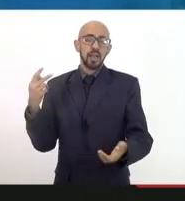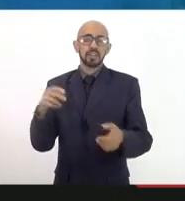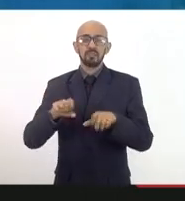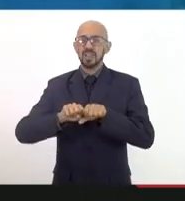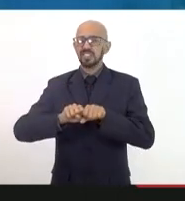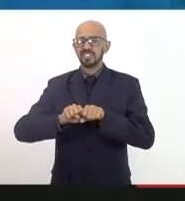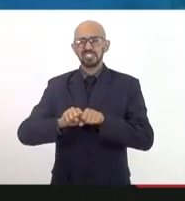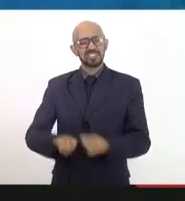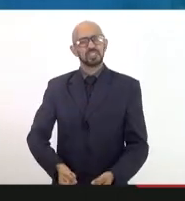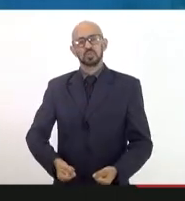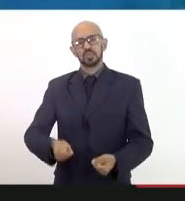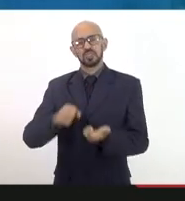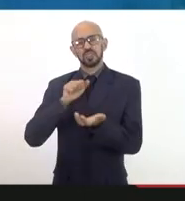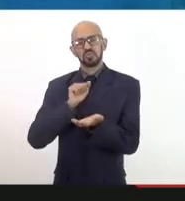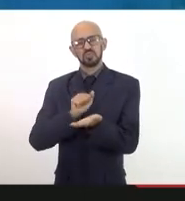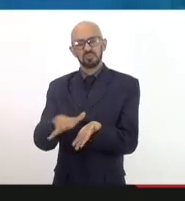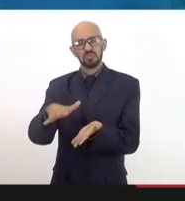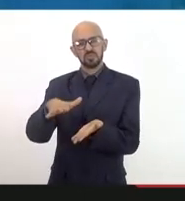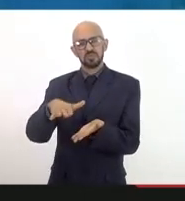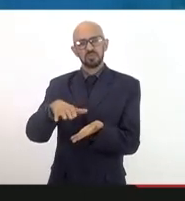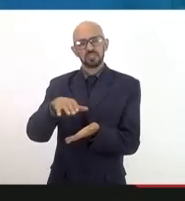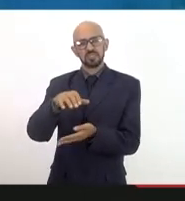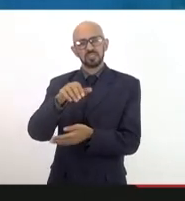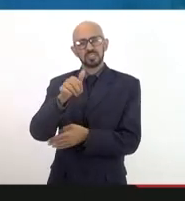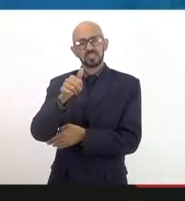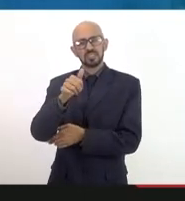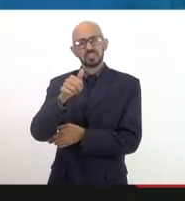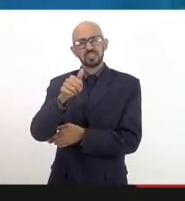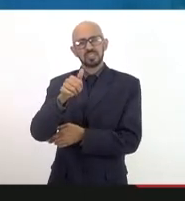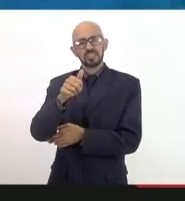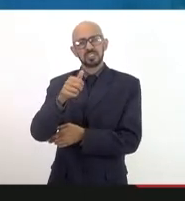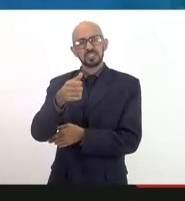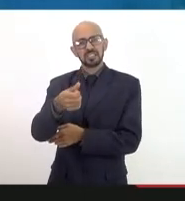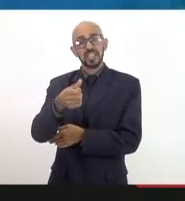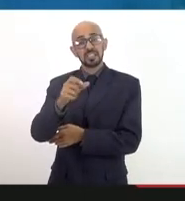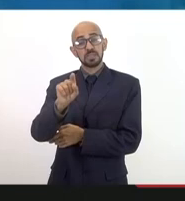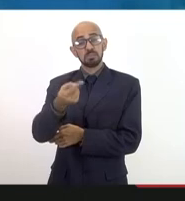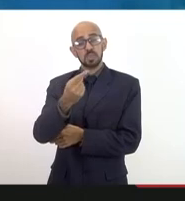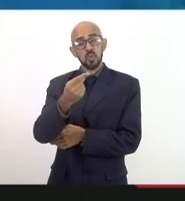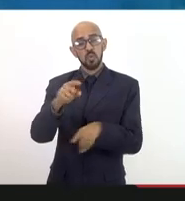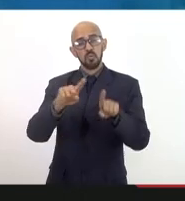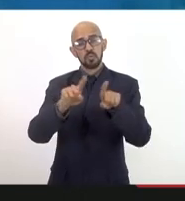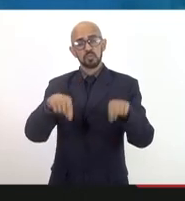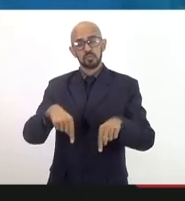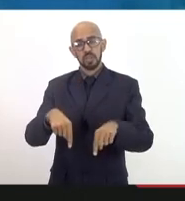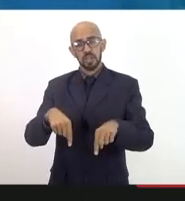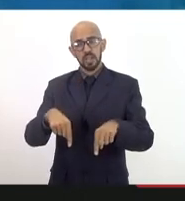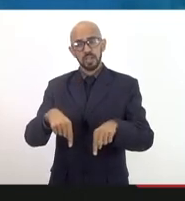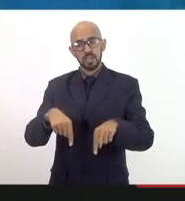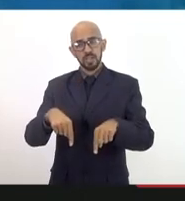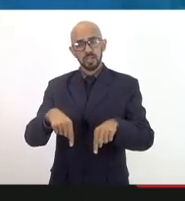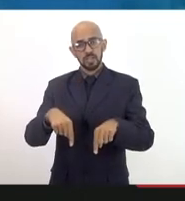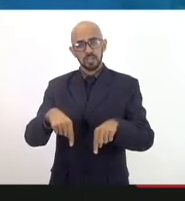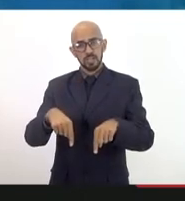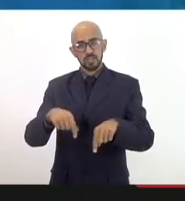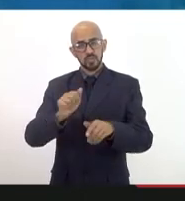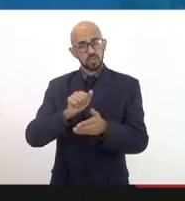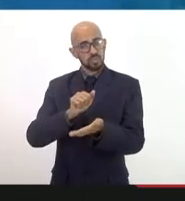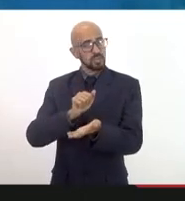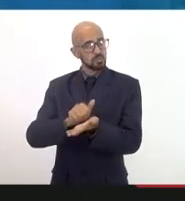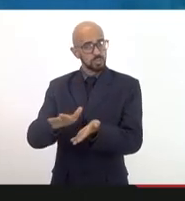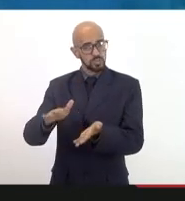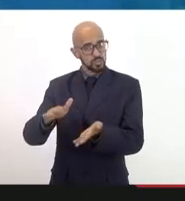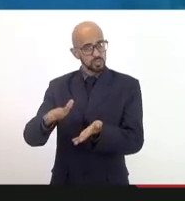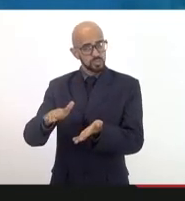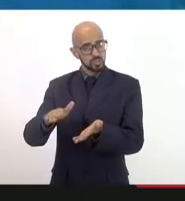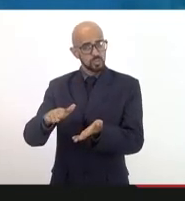capital, com a demissão de 6 mil funcionários principalmente agentes comunitários de saúde,